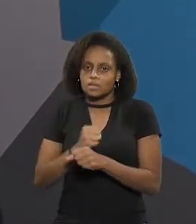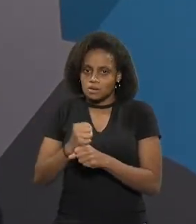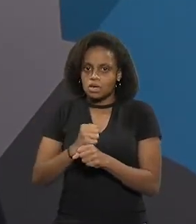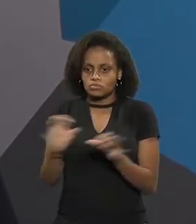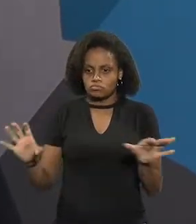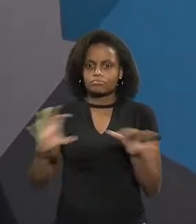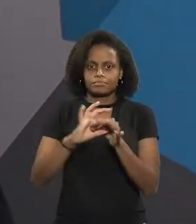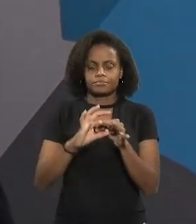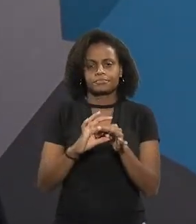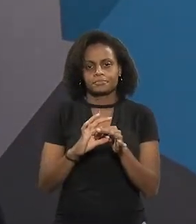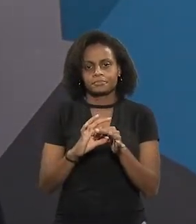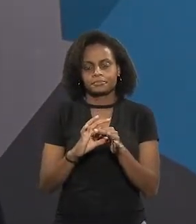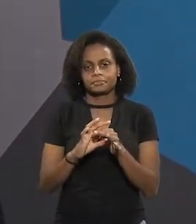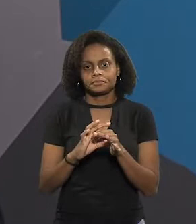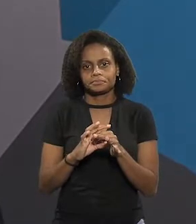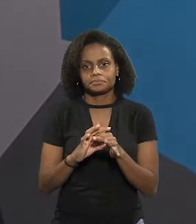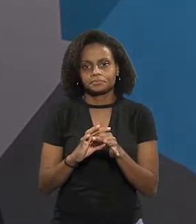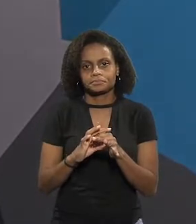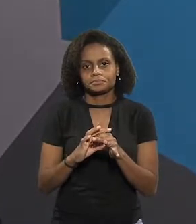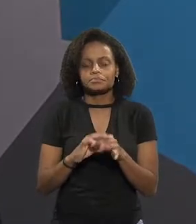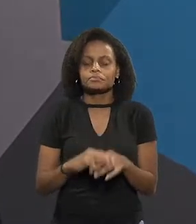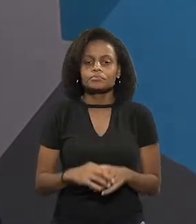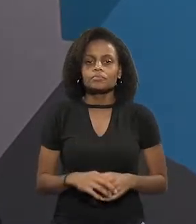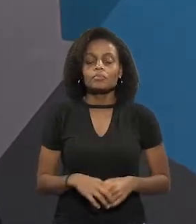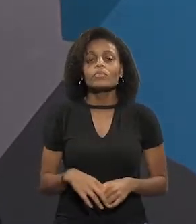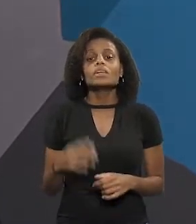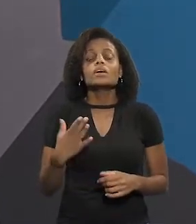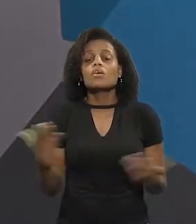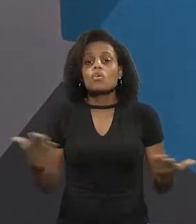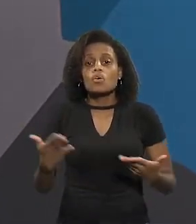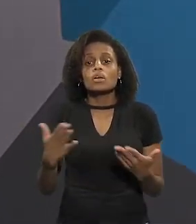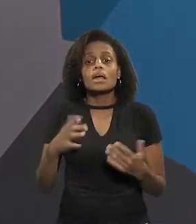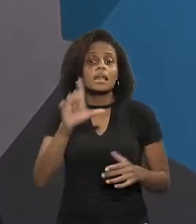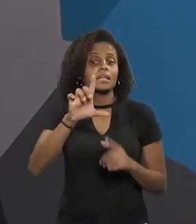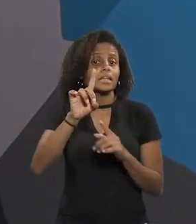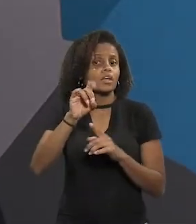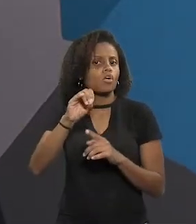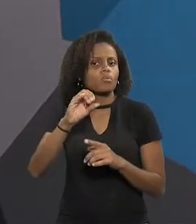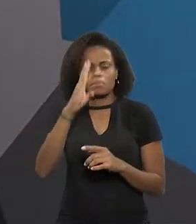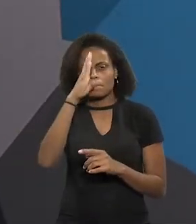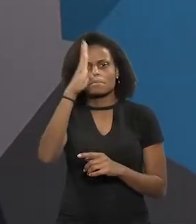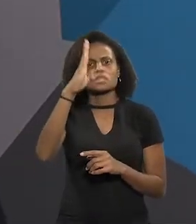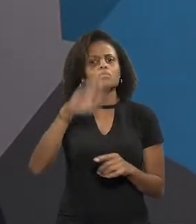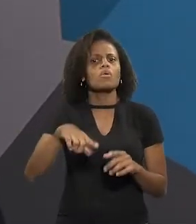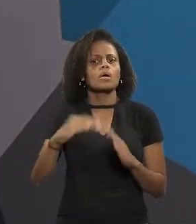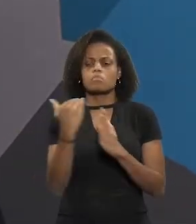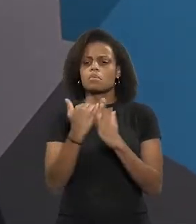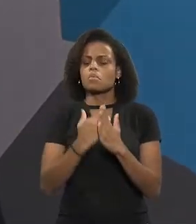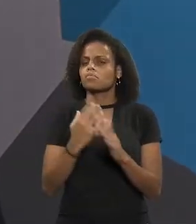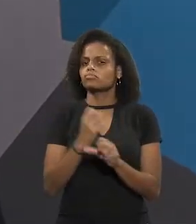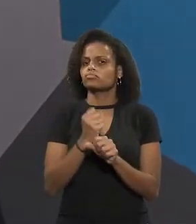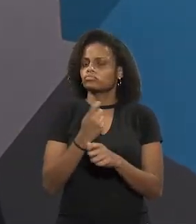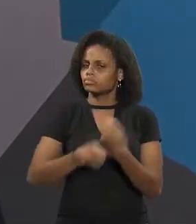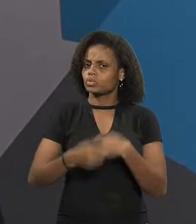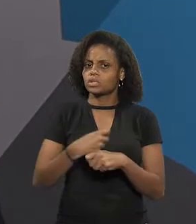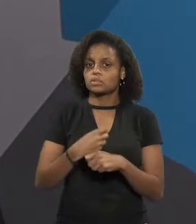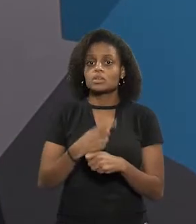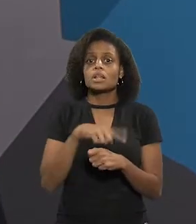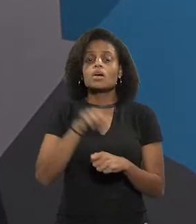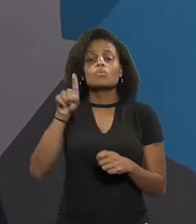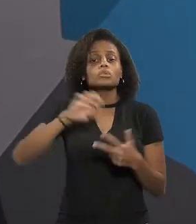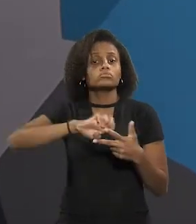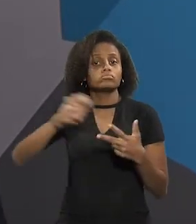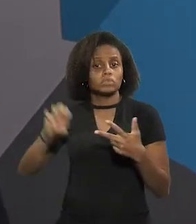seguinte. Então, o momento mais crucial e decisivo para o orçamento é a LDO. Veio uma mensagem do Poder